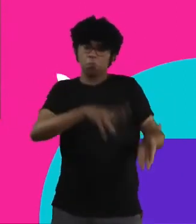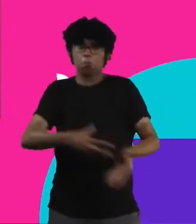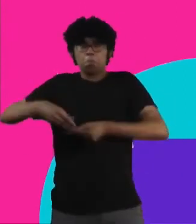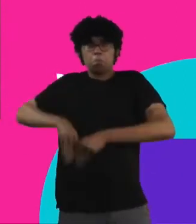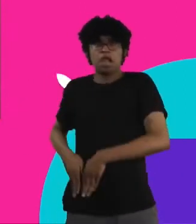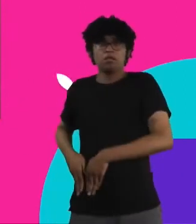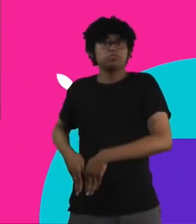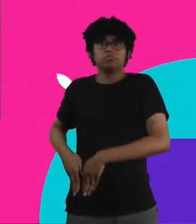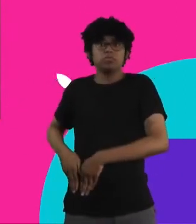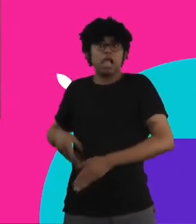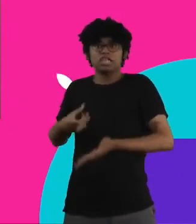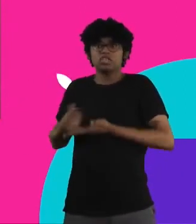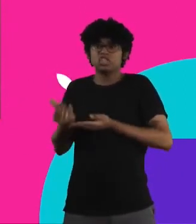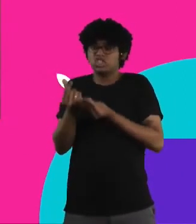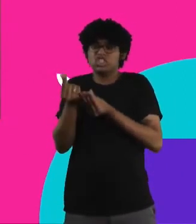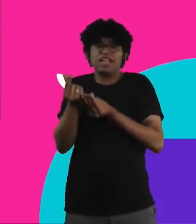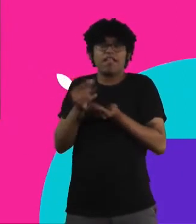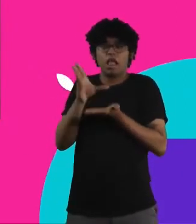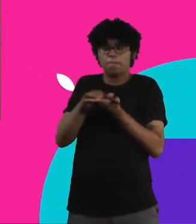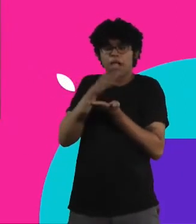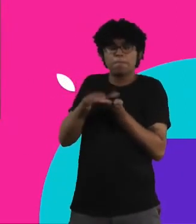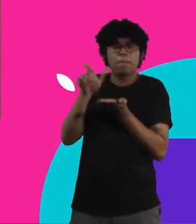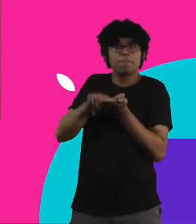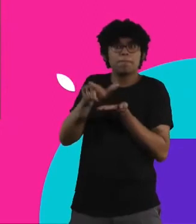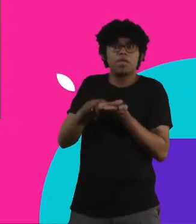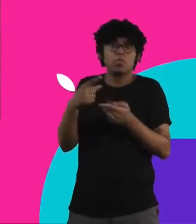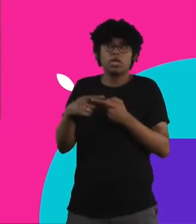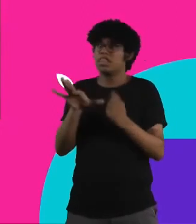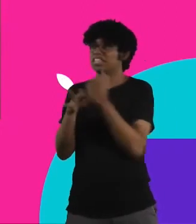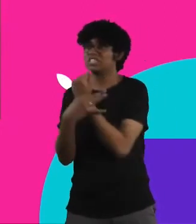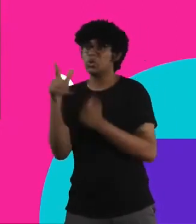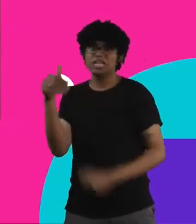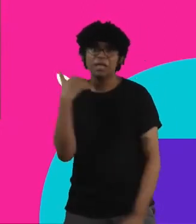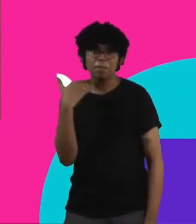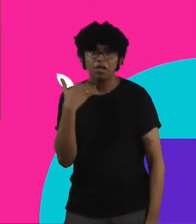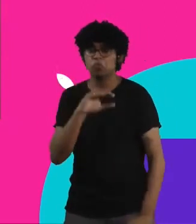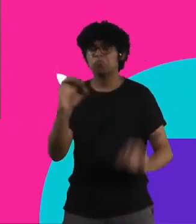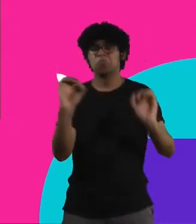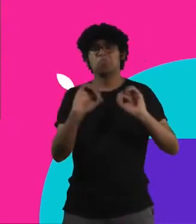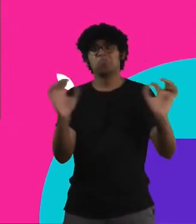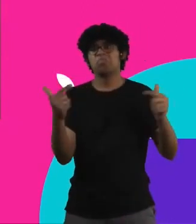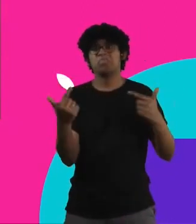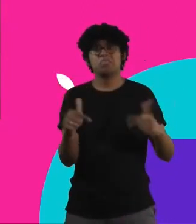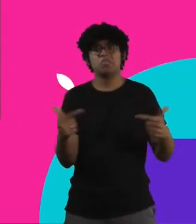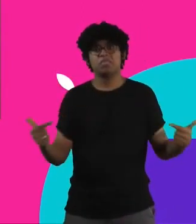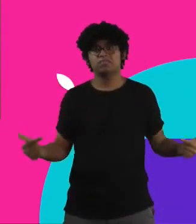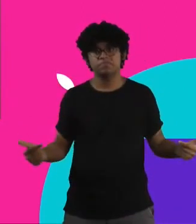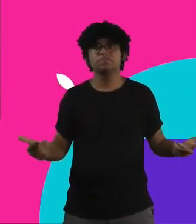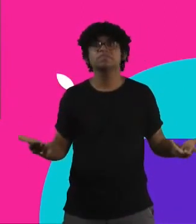pagar tudo no dinheiro porque ela não confia no sistema financeiro. Então, acho que a estrutura do sistema